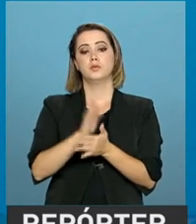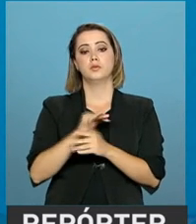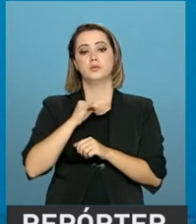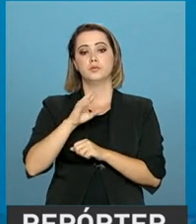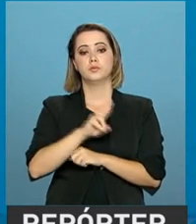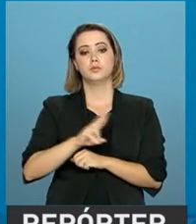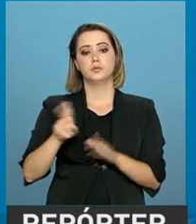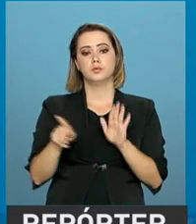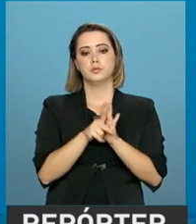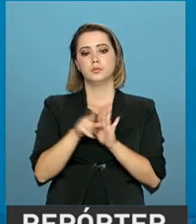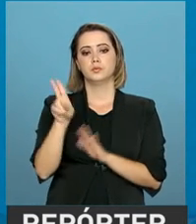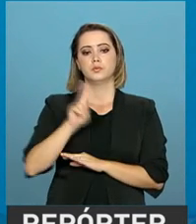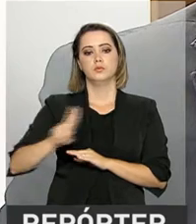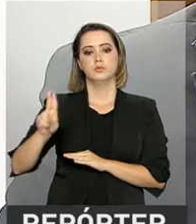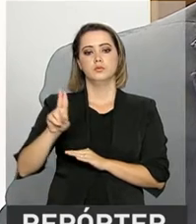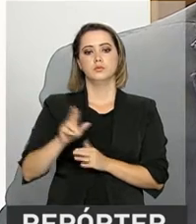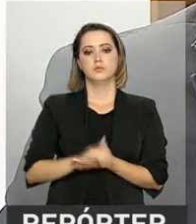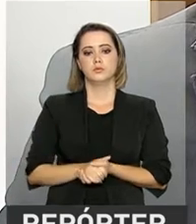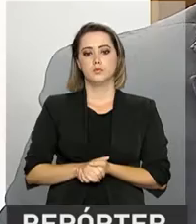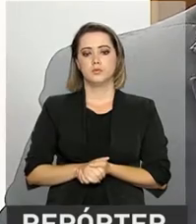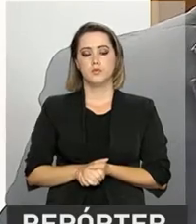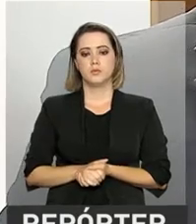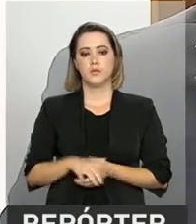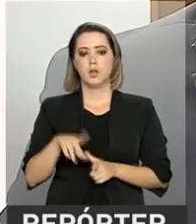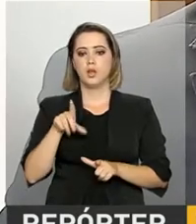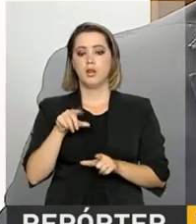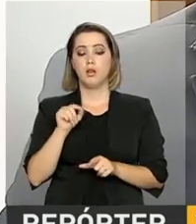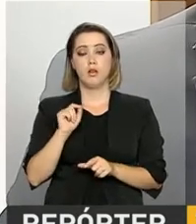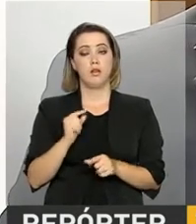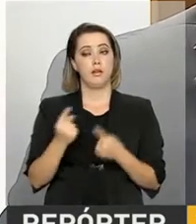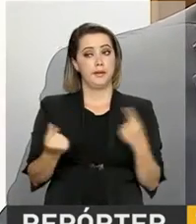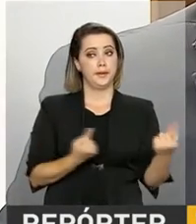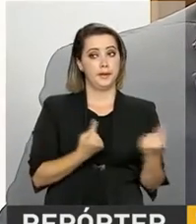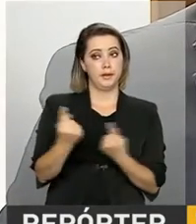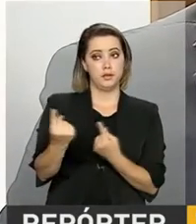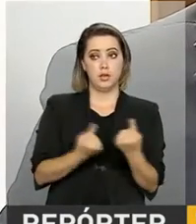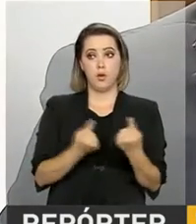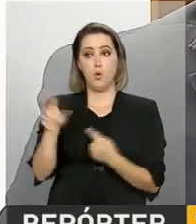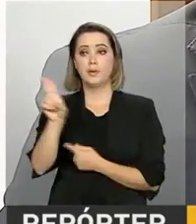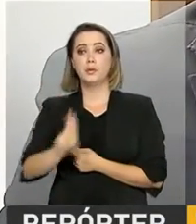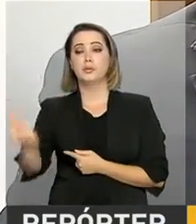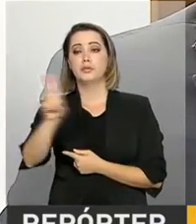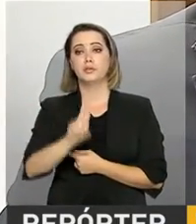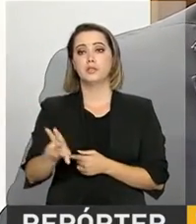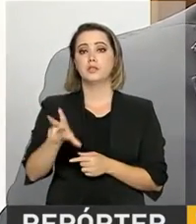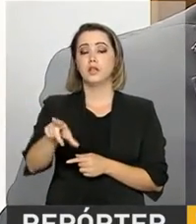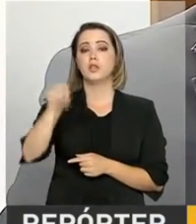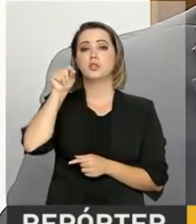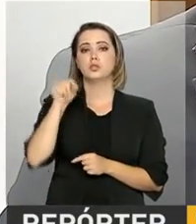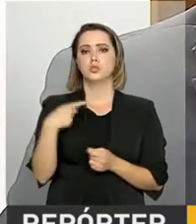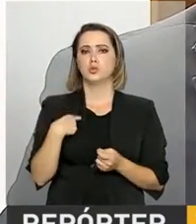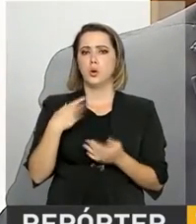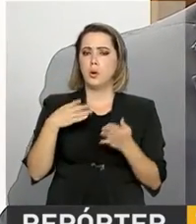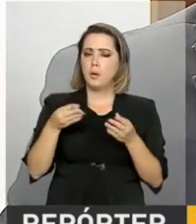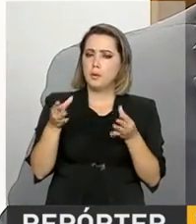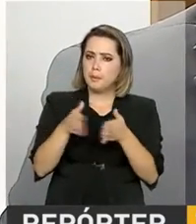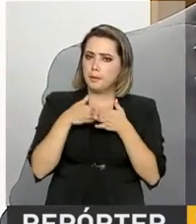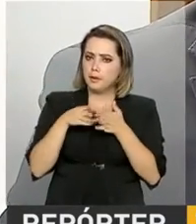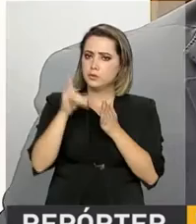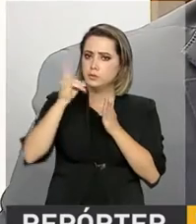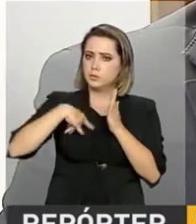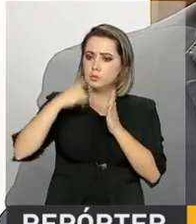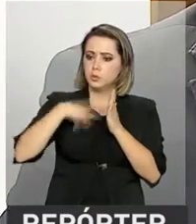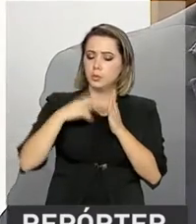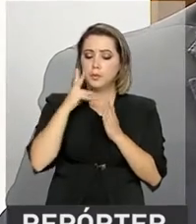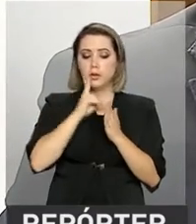instituição federal de ensino superior a seleção é feita pelas universidades que vão exigir toda a comprovação documental de estudantes